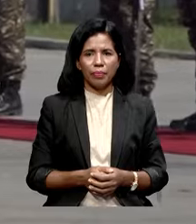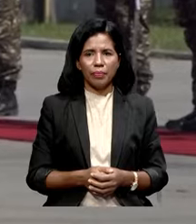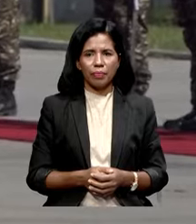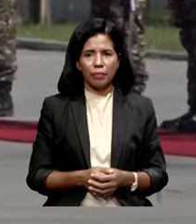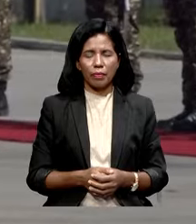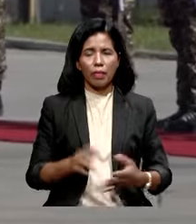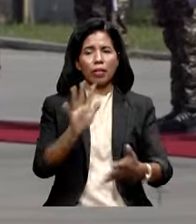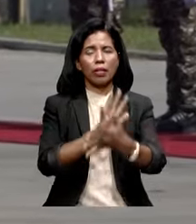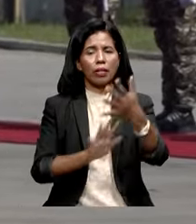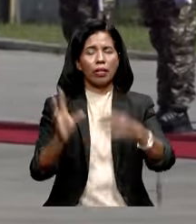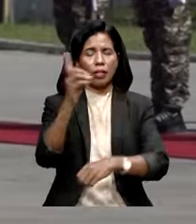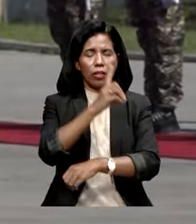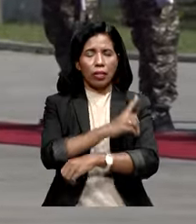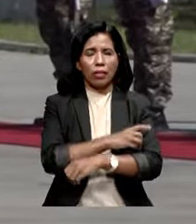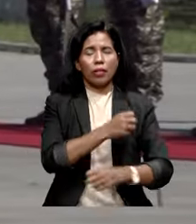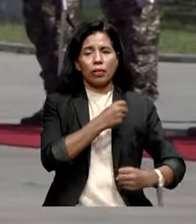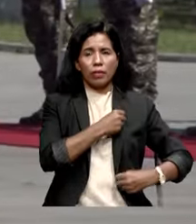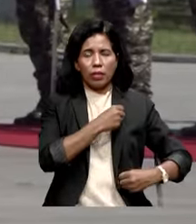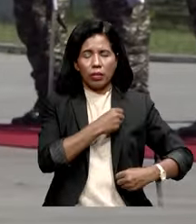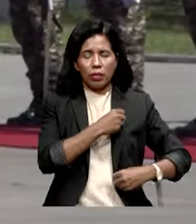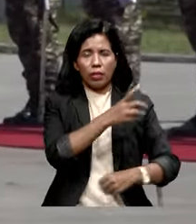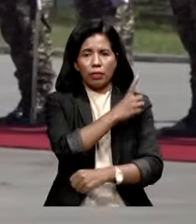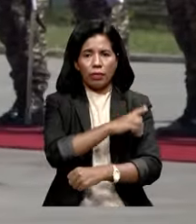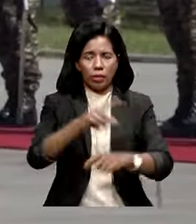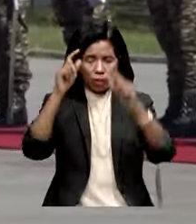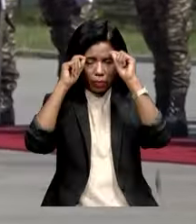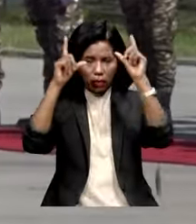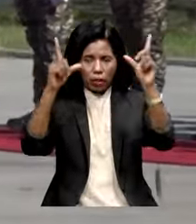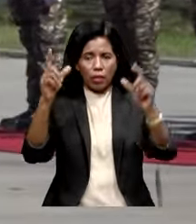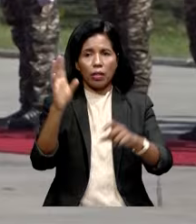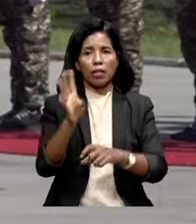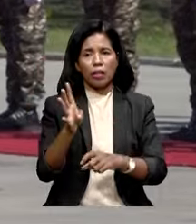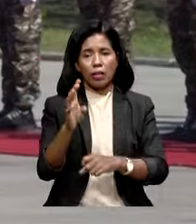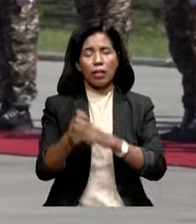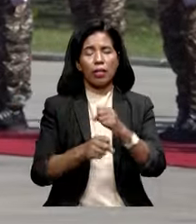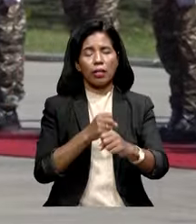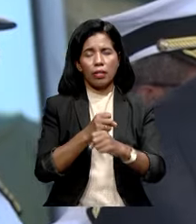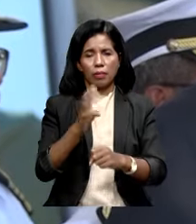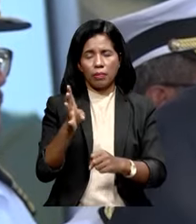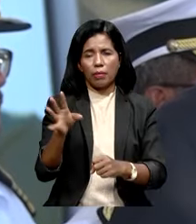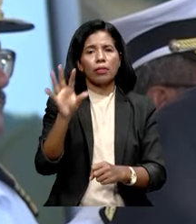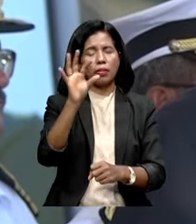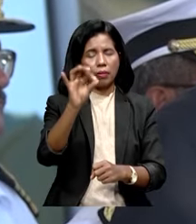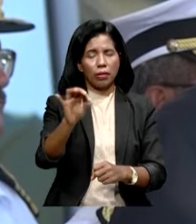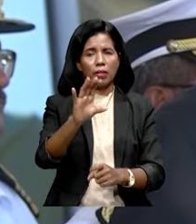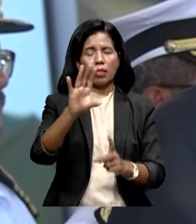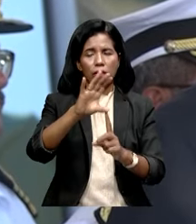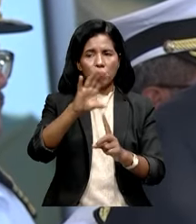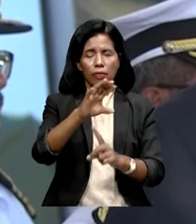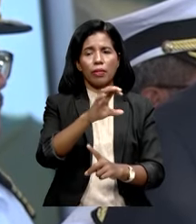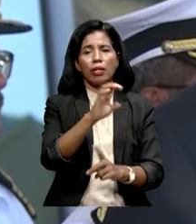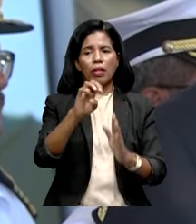E a celebração Loron Falentil Força Defesa Timor-Leste, Badala Hatnulo Recinciane, se festado o maior general